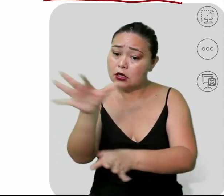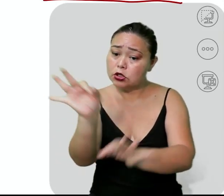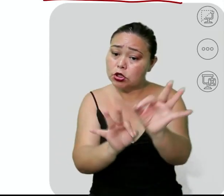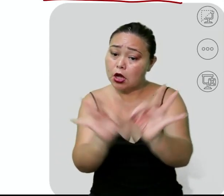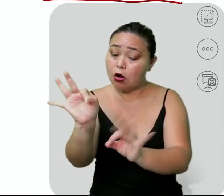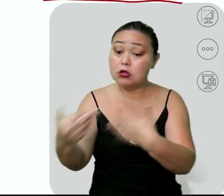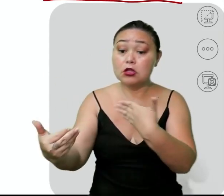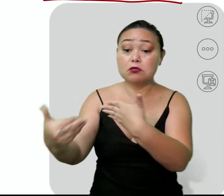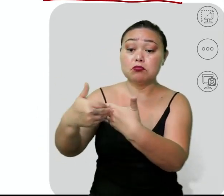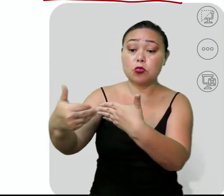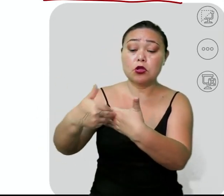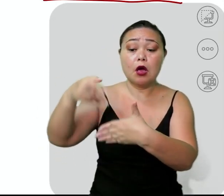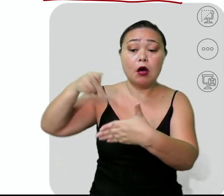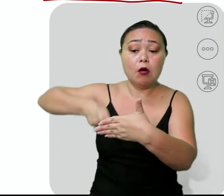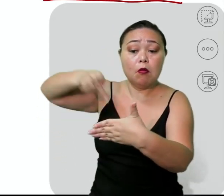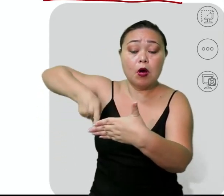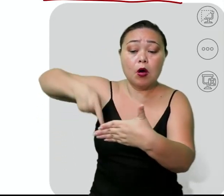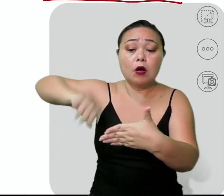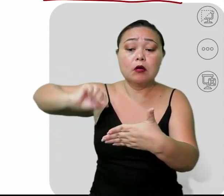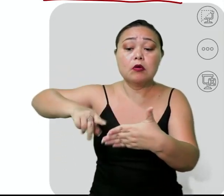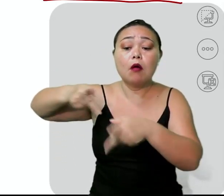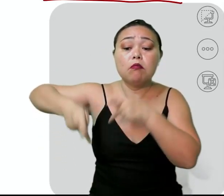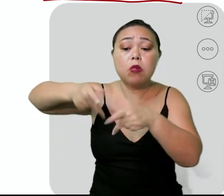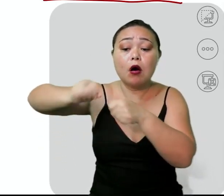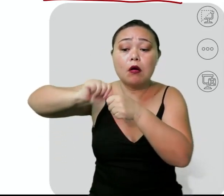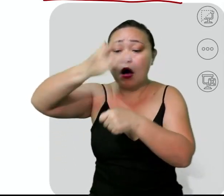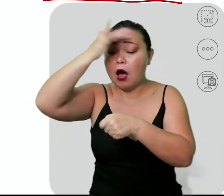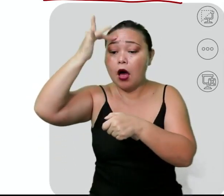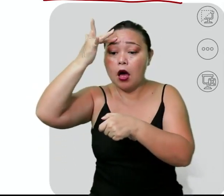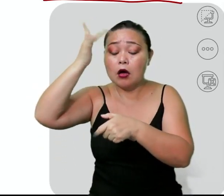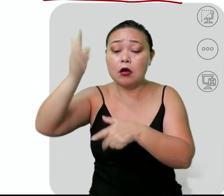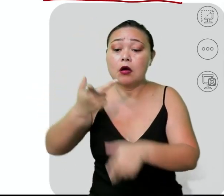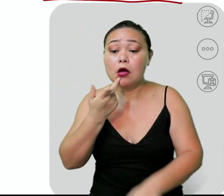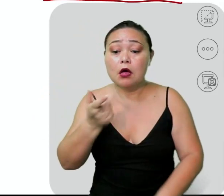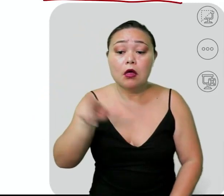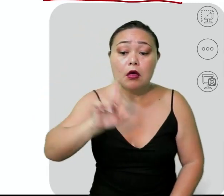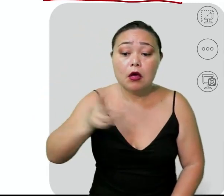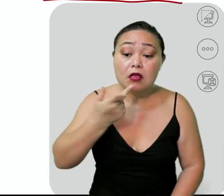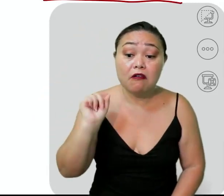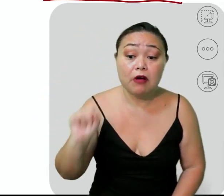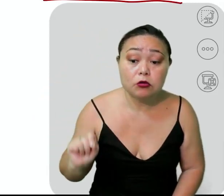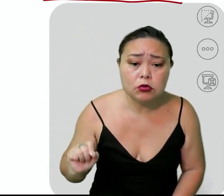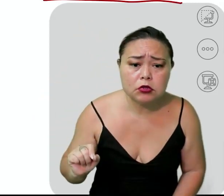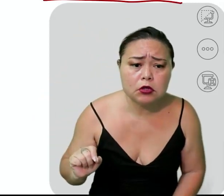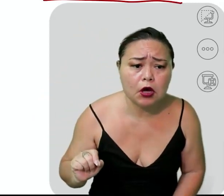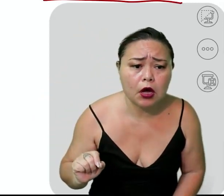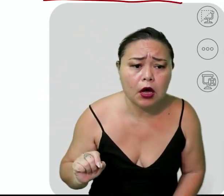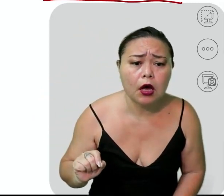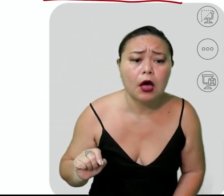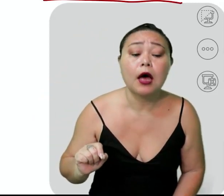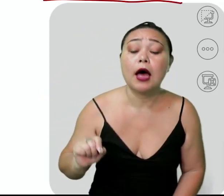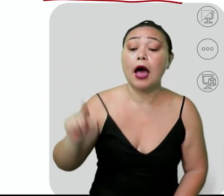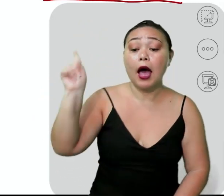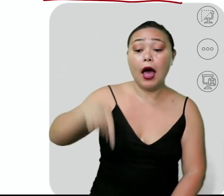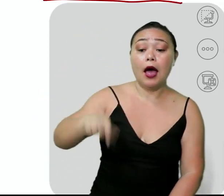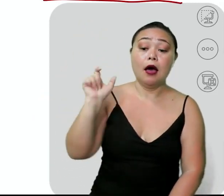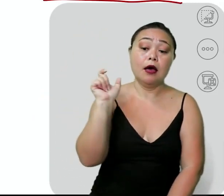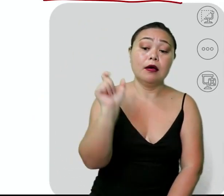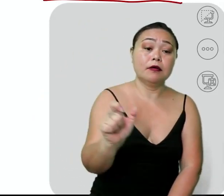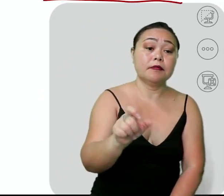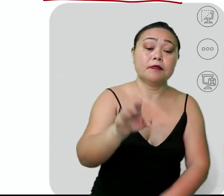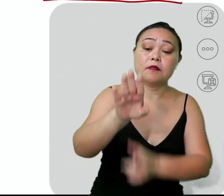a população. Aluno, quem está falando isso? Quem?